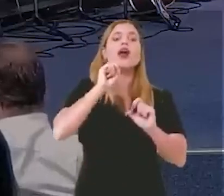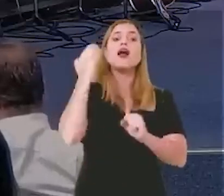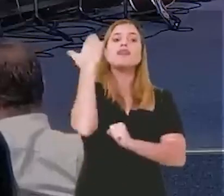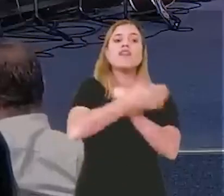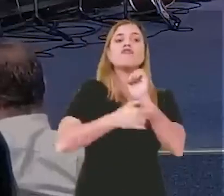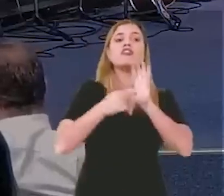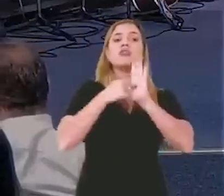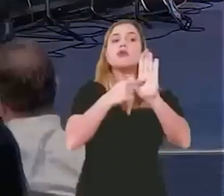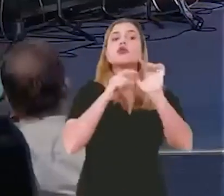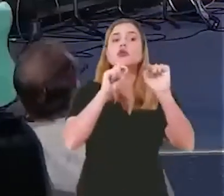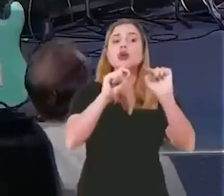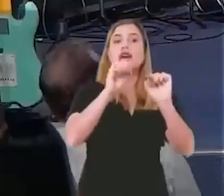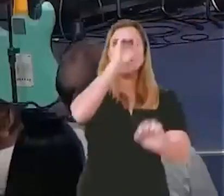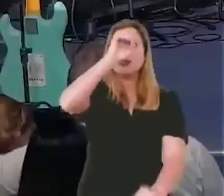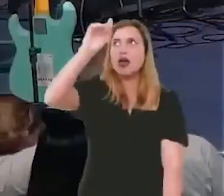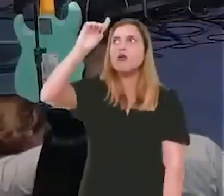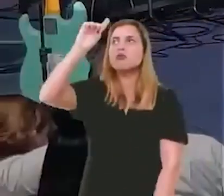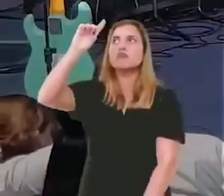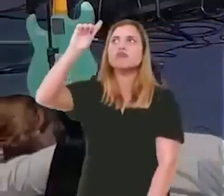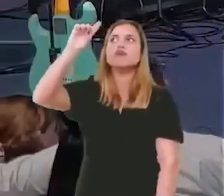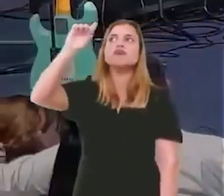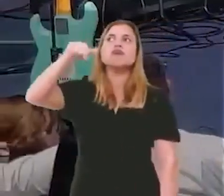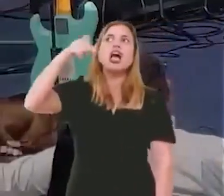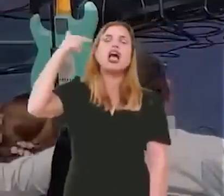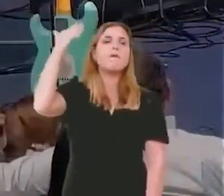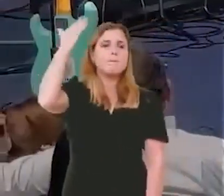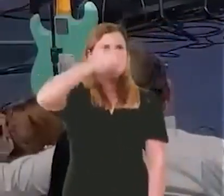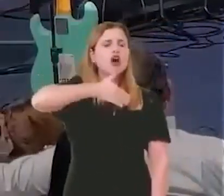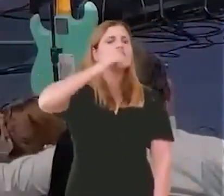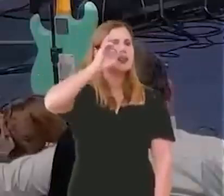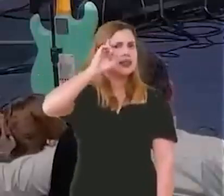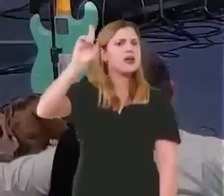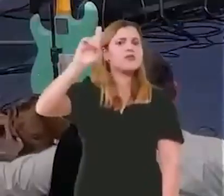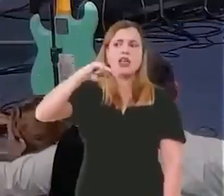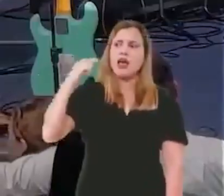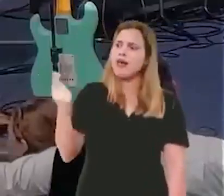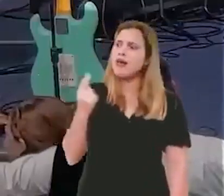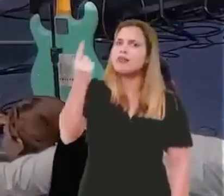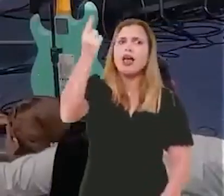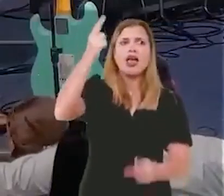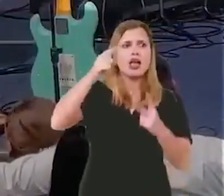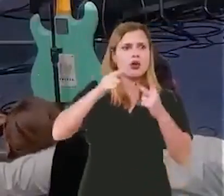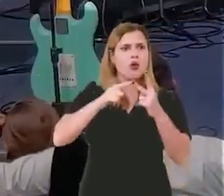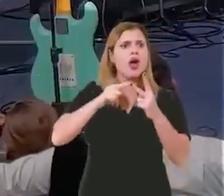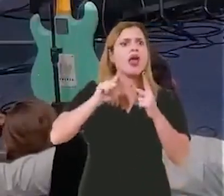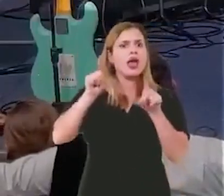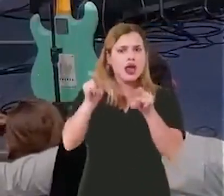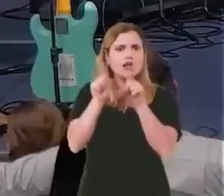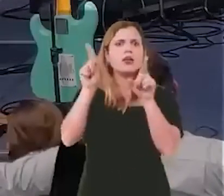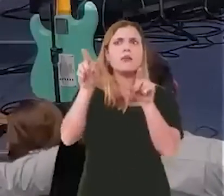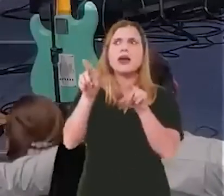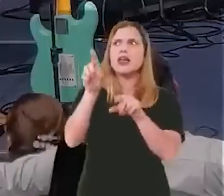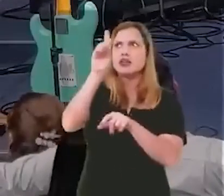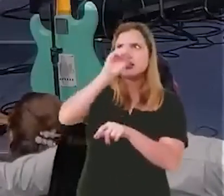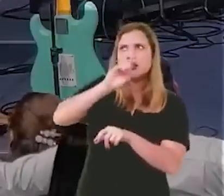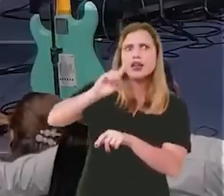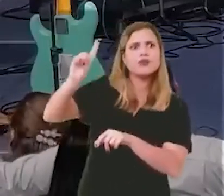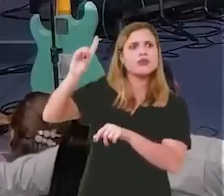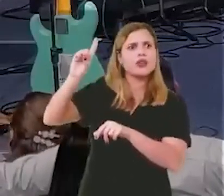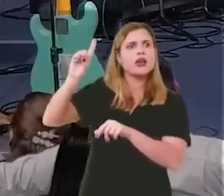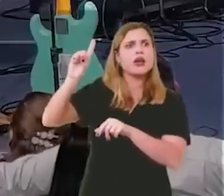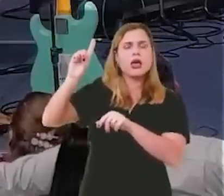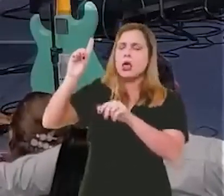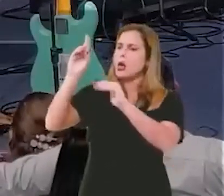ele é Deus, porque tem os mesmos atributos de Deus. Ele é eterno, ele é pessoal, ele é divino, ele é